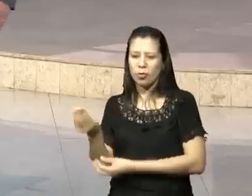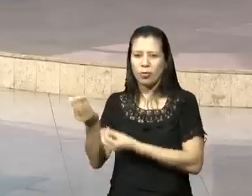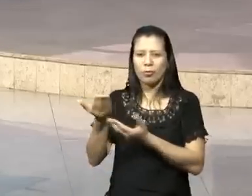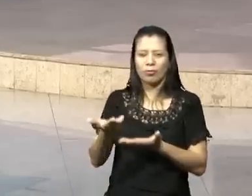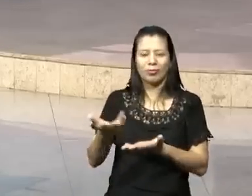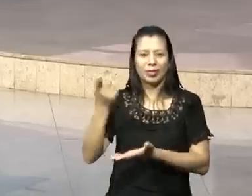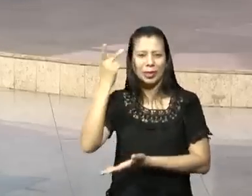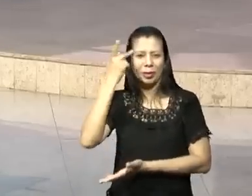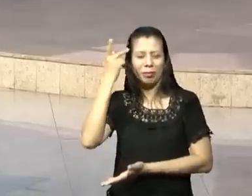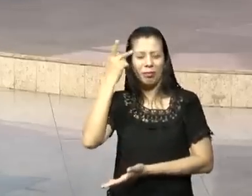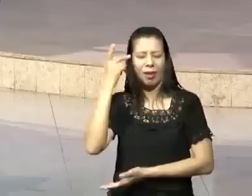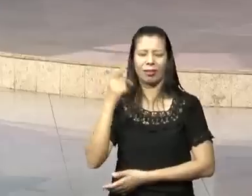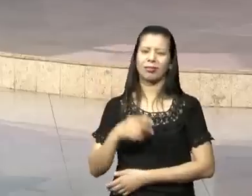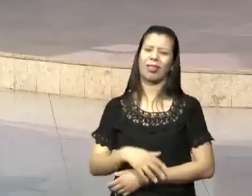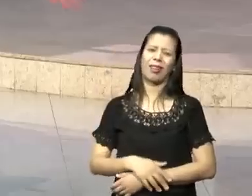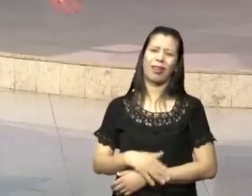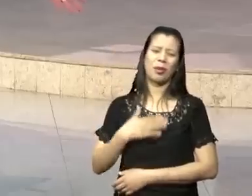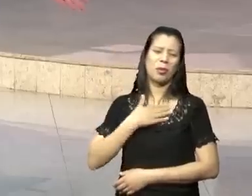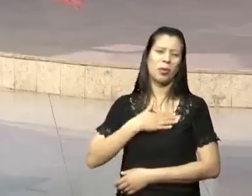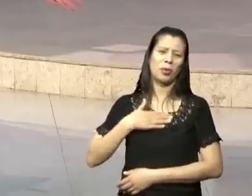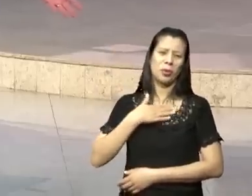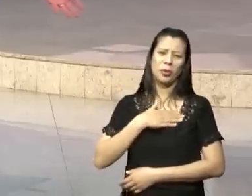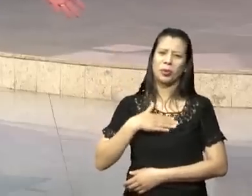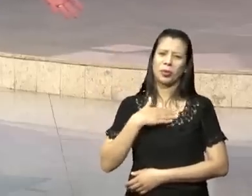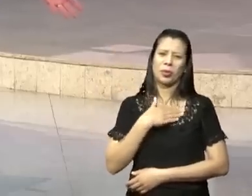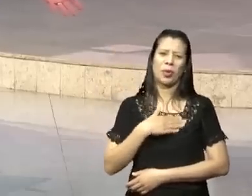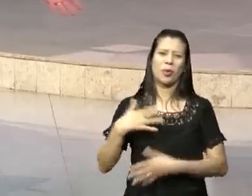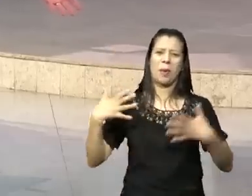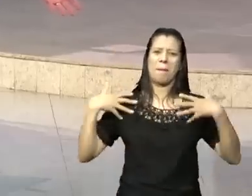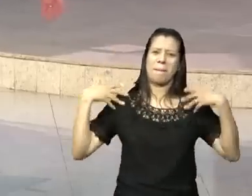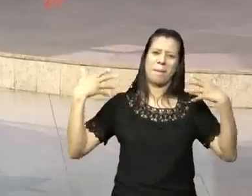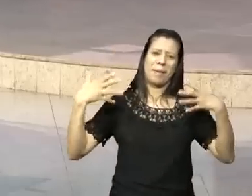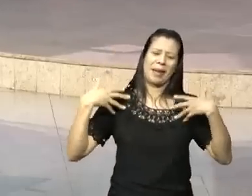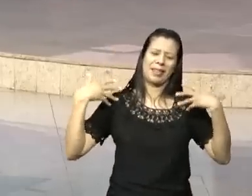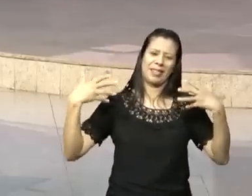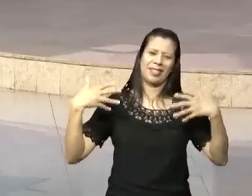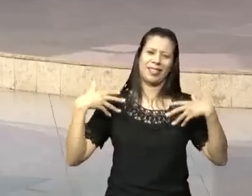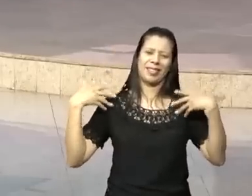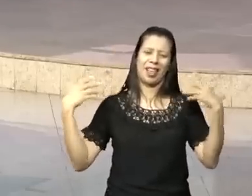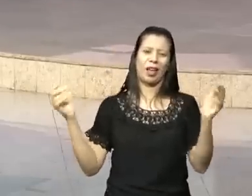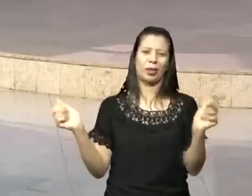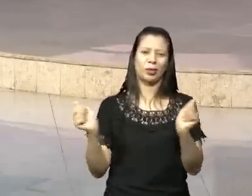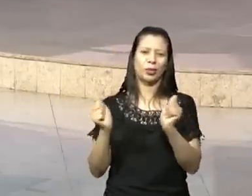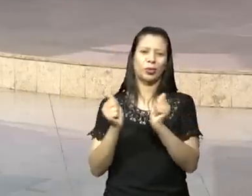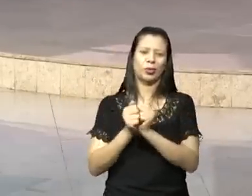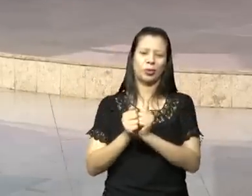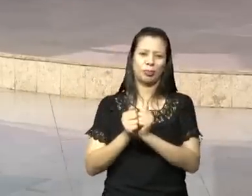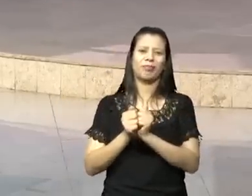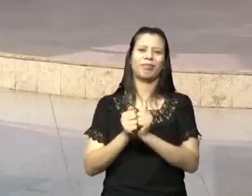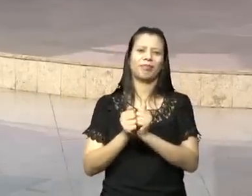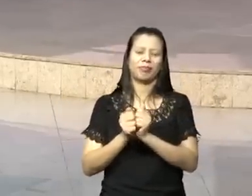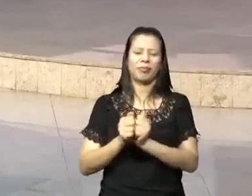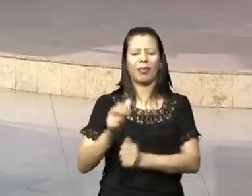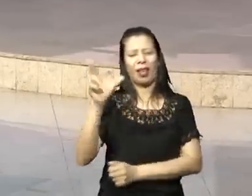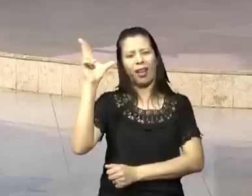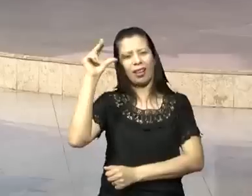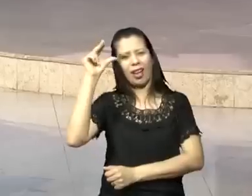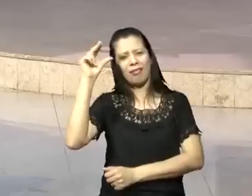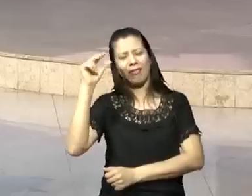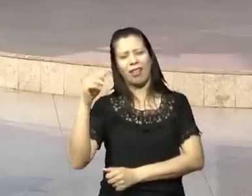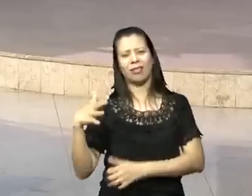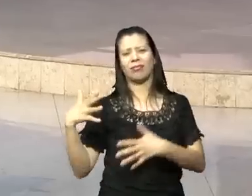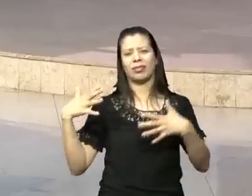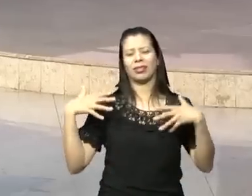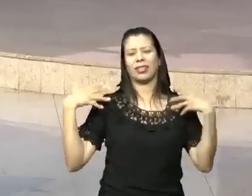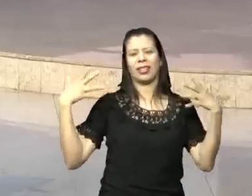juntos rolando com aquele cachorro eu vou a cavalo e a gente anda